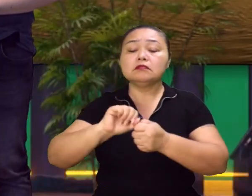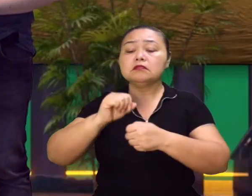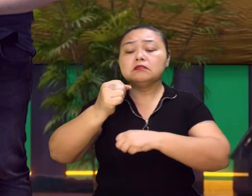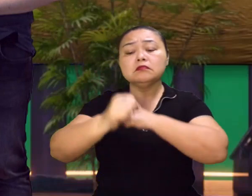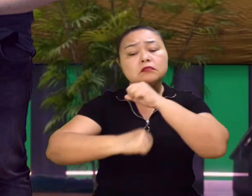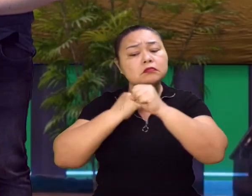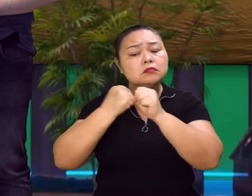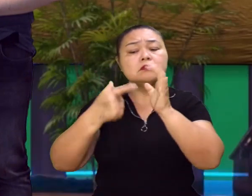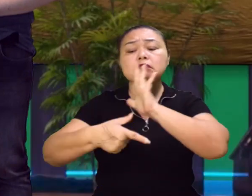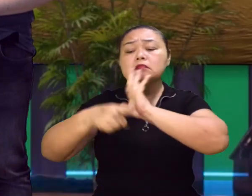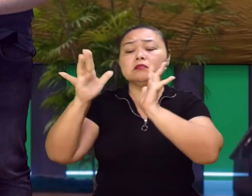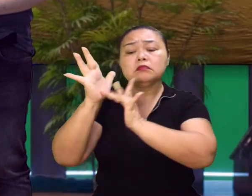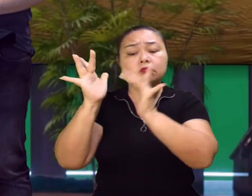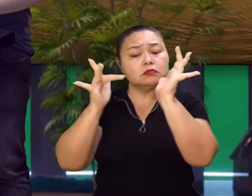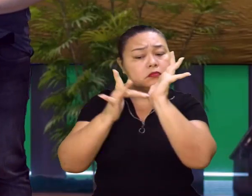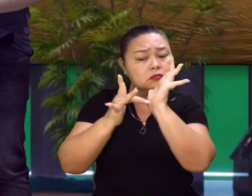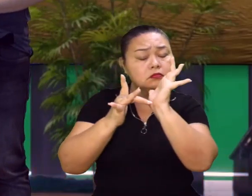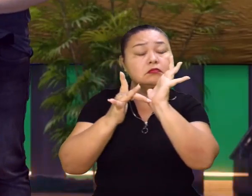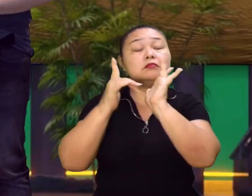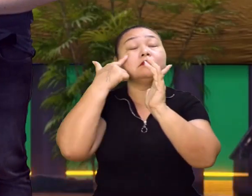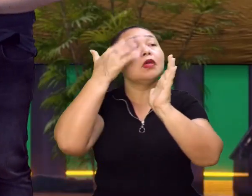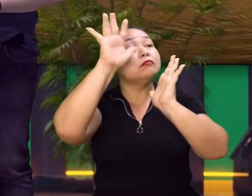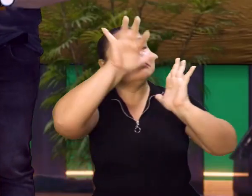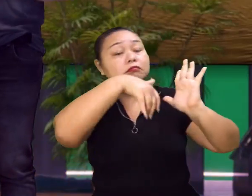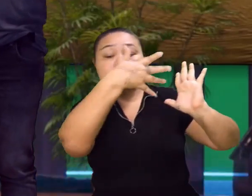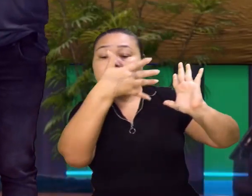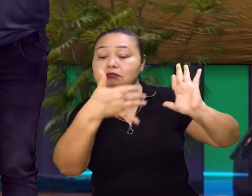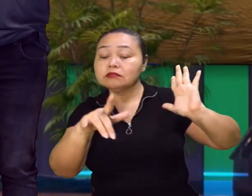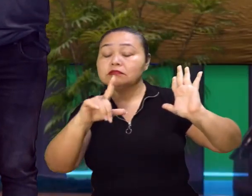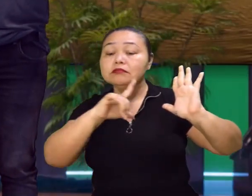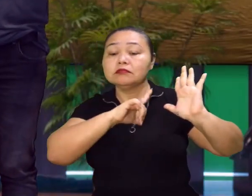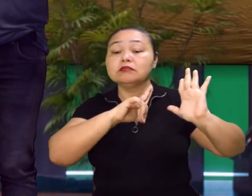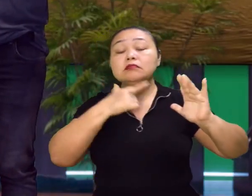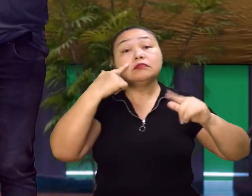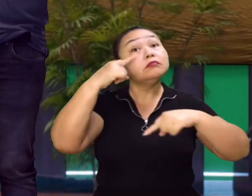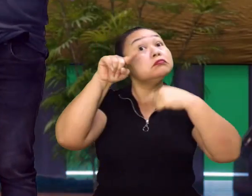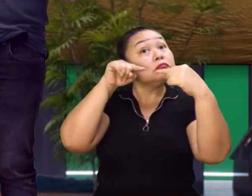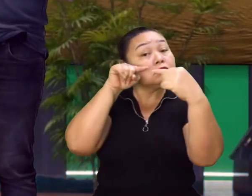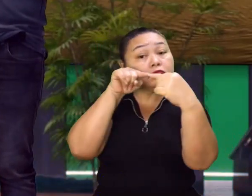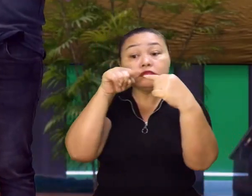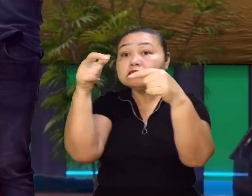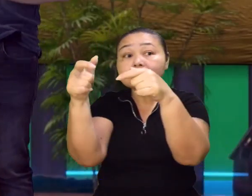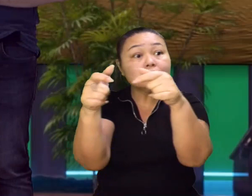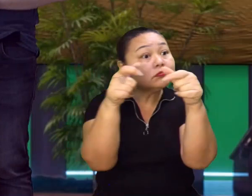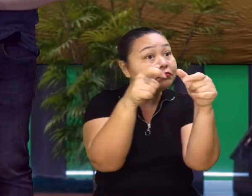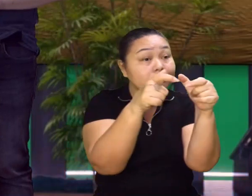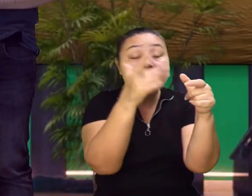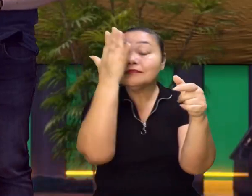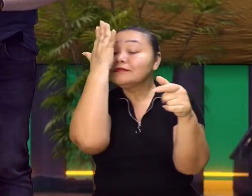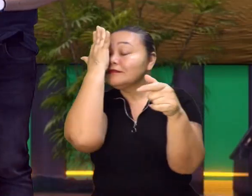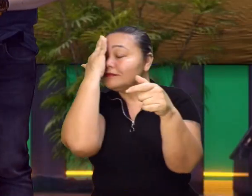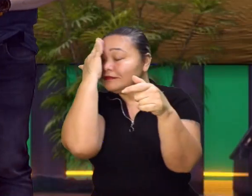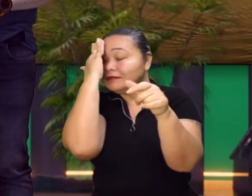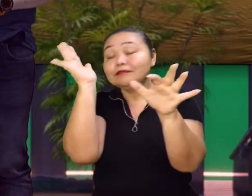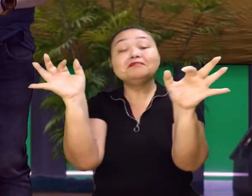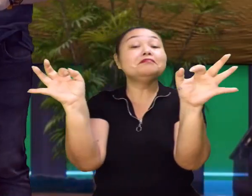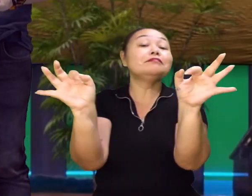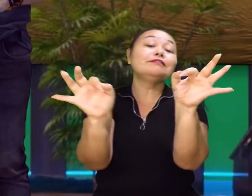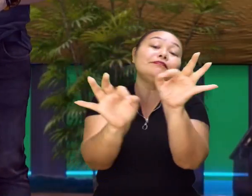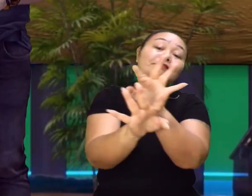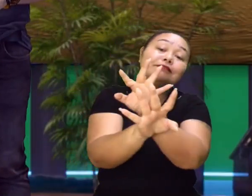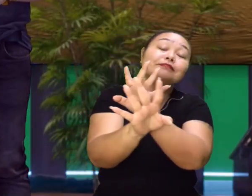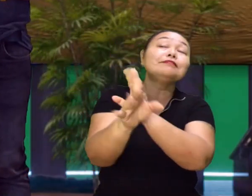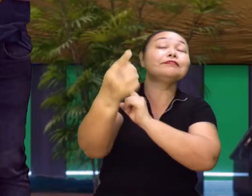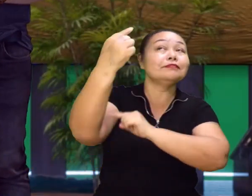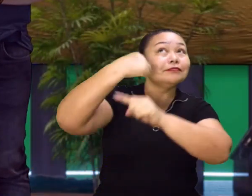já tinha a cartografia. Das pinturas rupestres. Isso, exatamente. Não alcançava o objetivo de localização? Exatamente. Então, pronto. Para